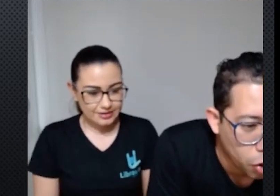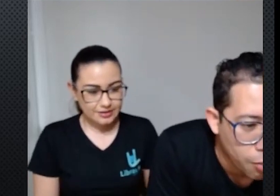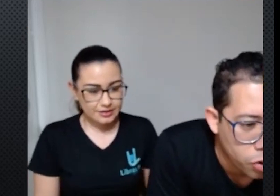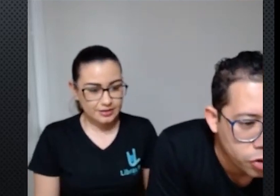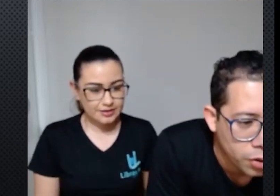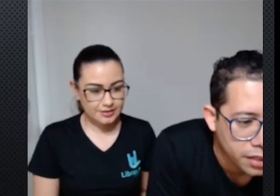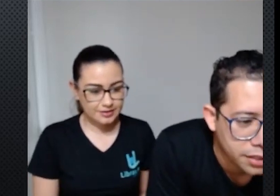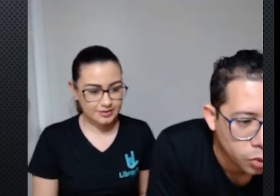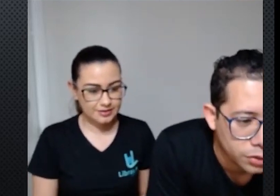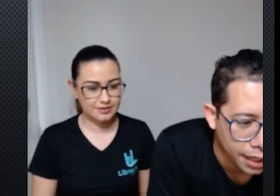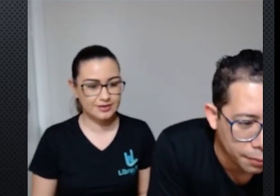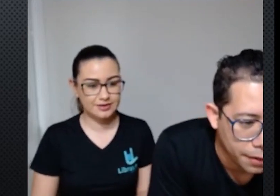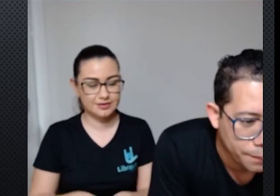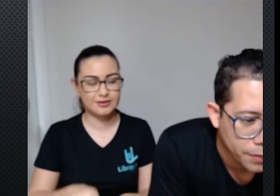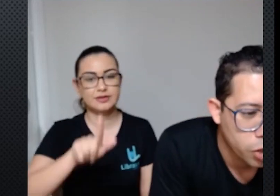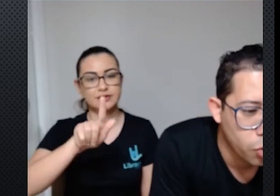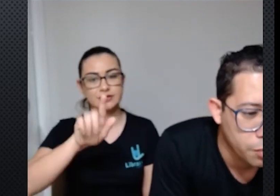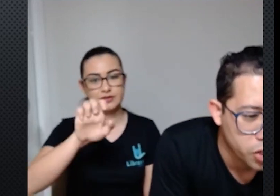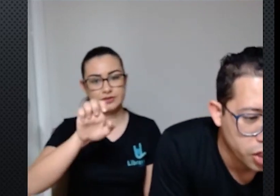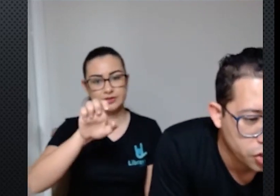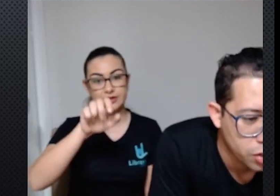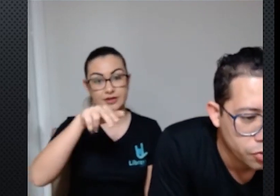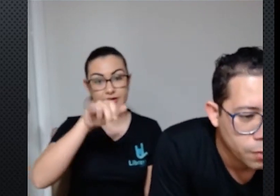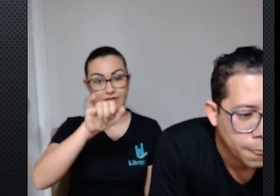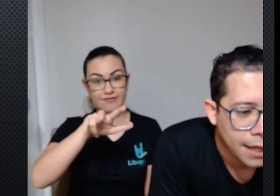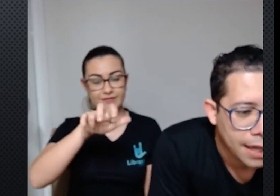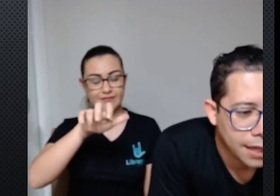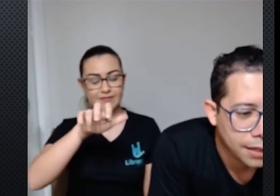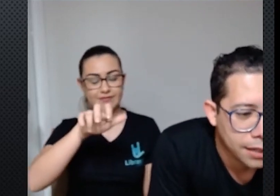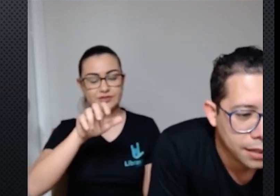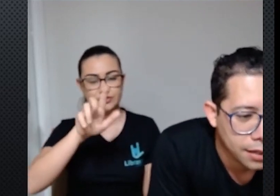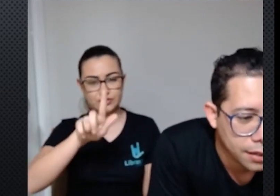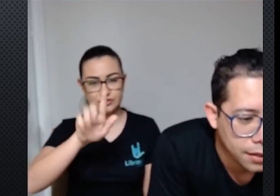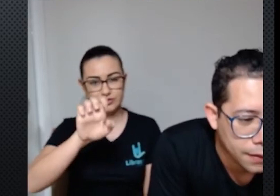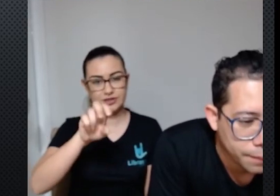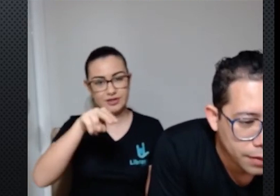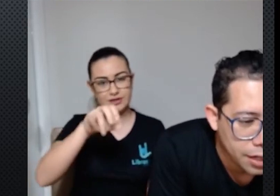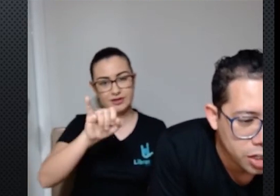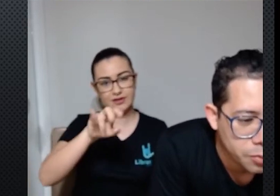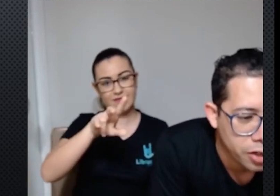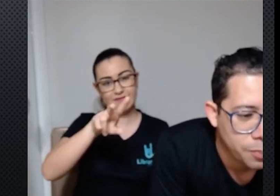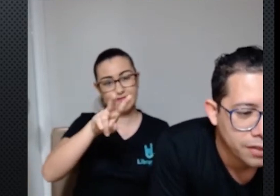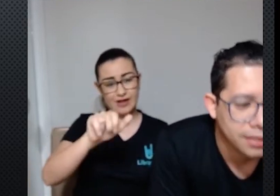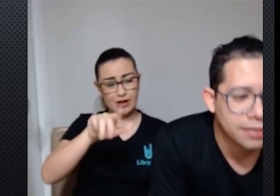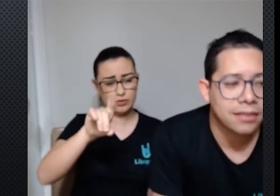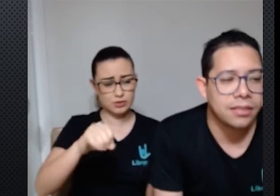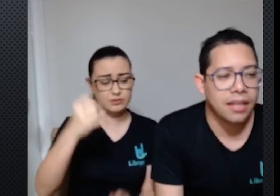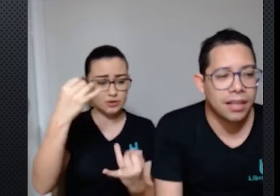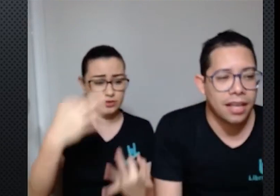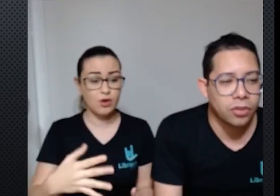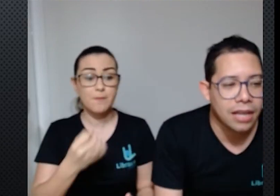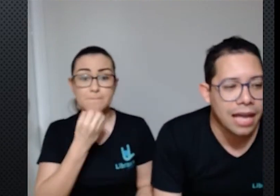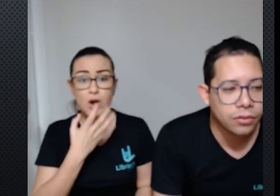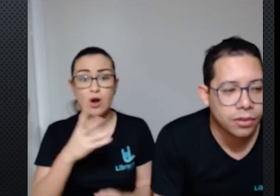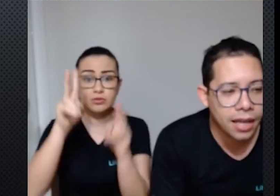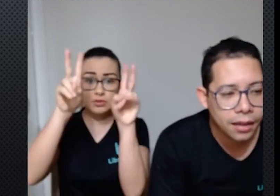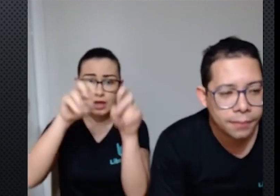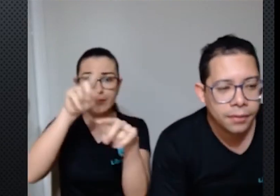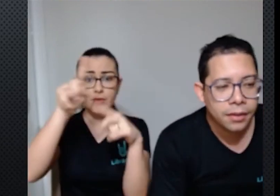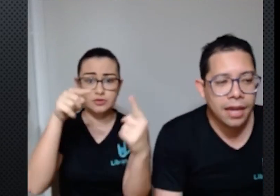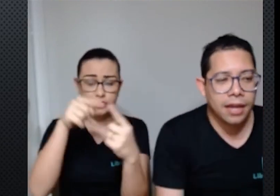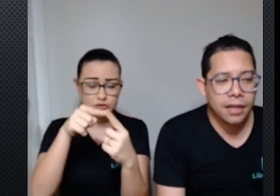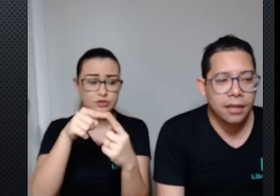falou assim, ó, o bom de conhecer o tema e o objetivo é que a gente pode pesquisar sinais relacionados,